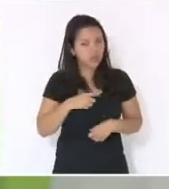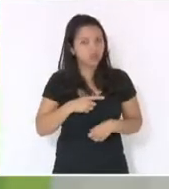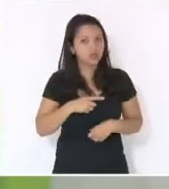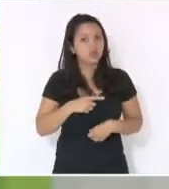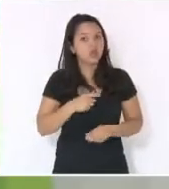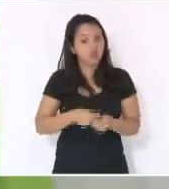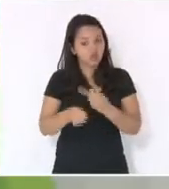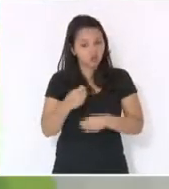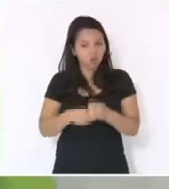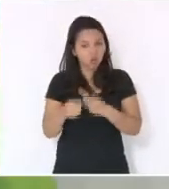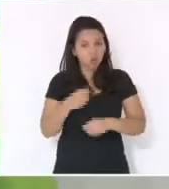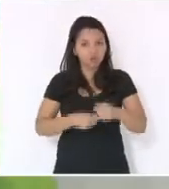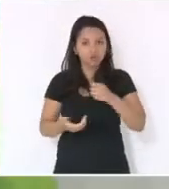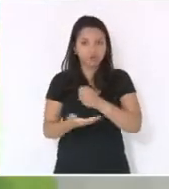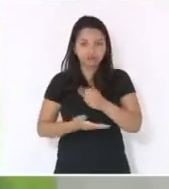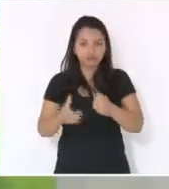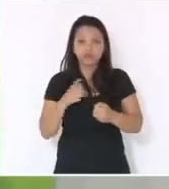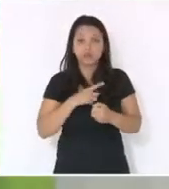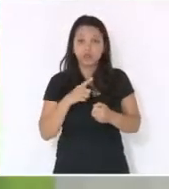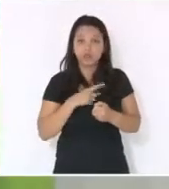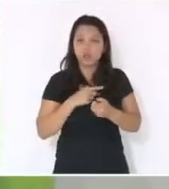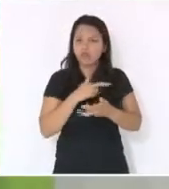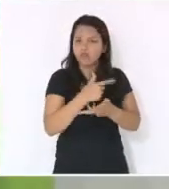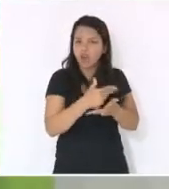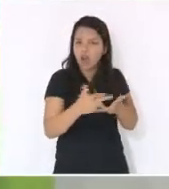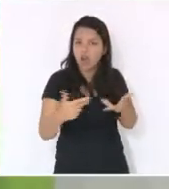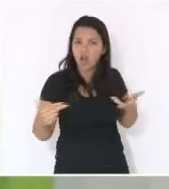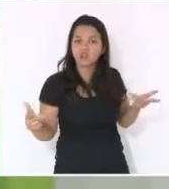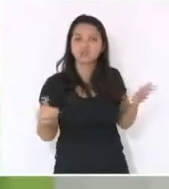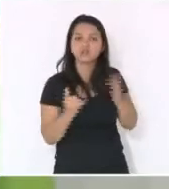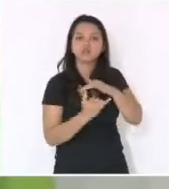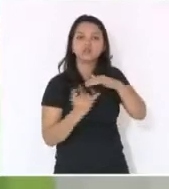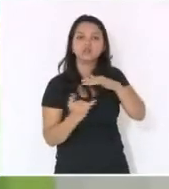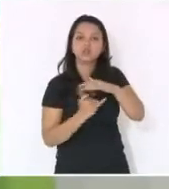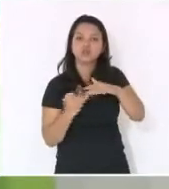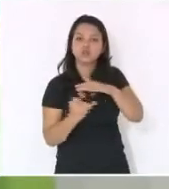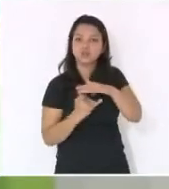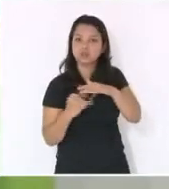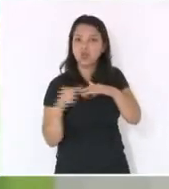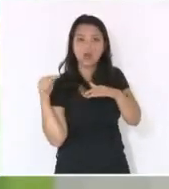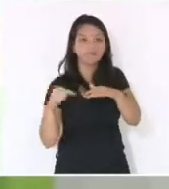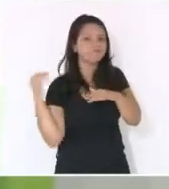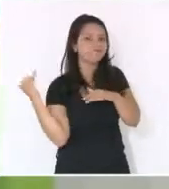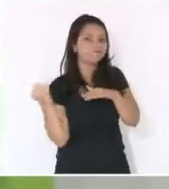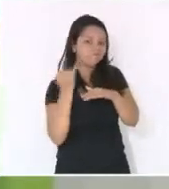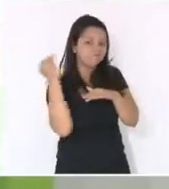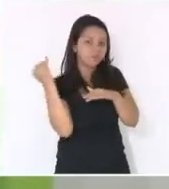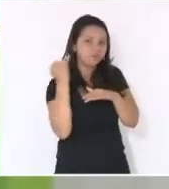econômica, a diversidade industrial como uma das peças importantíssimas